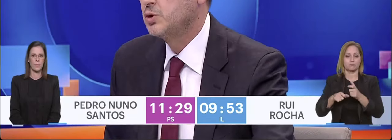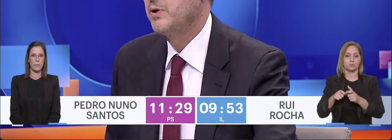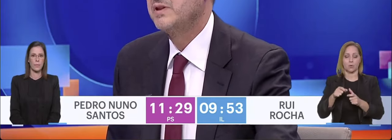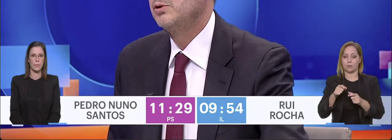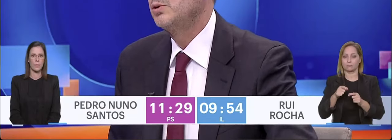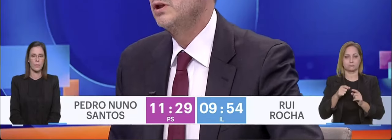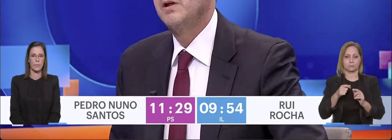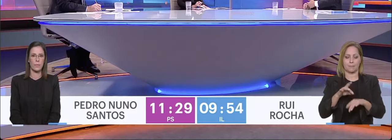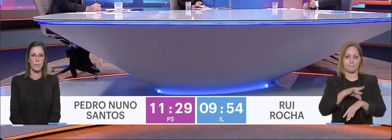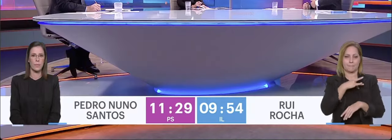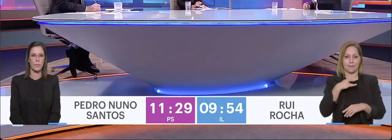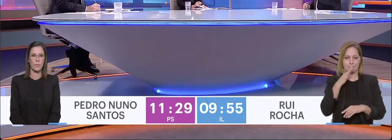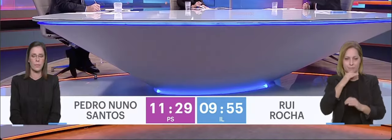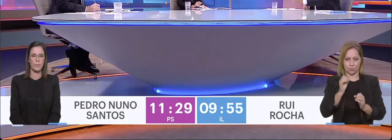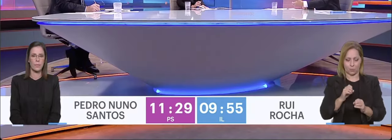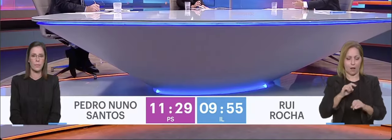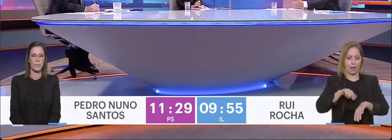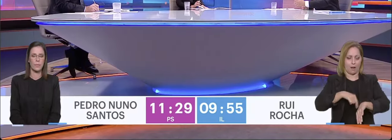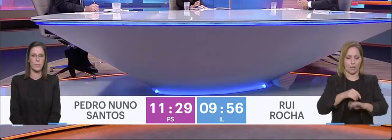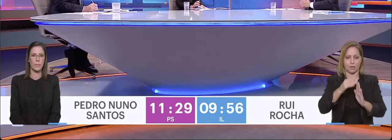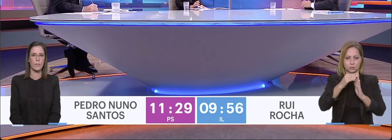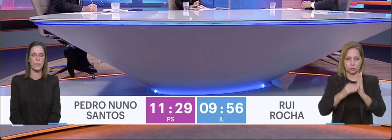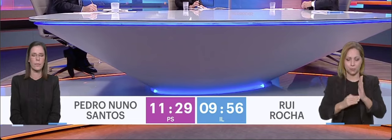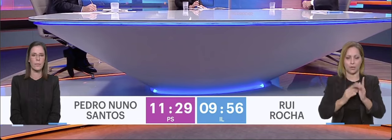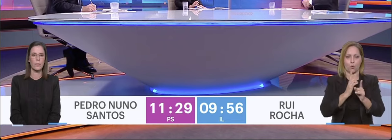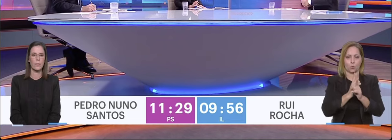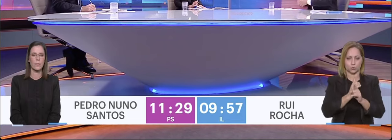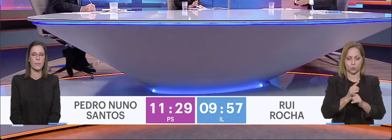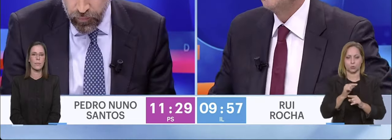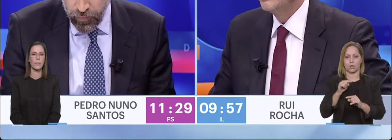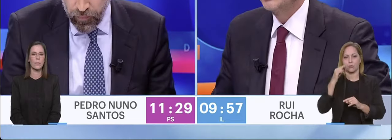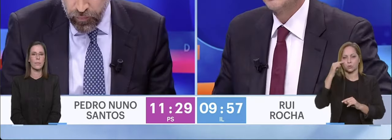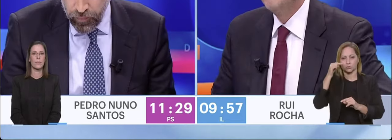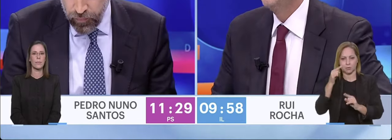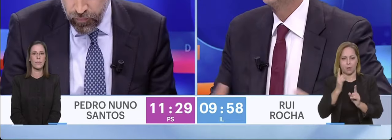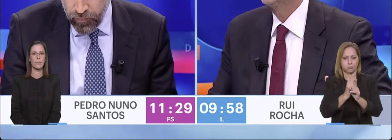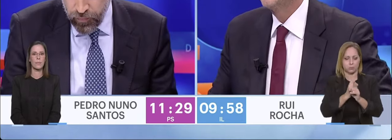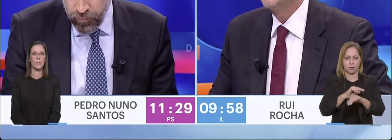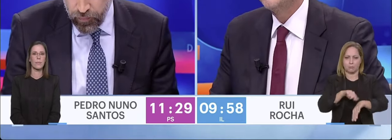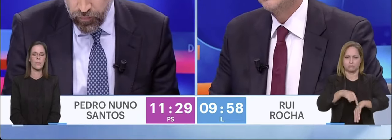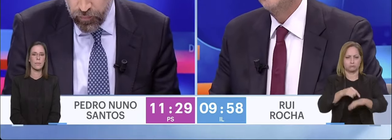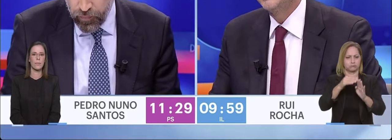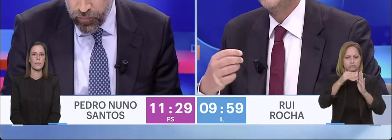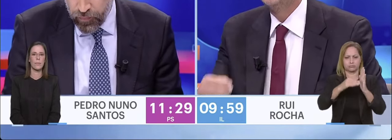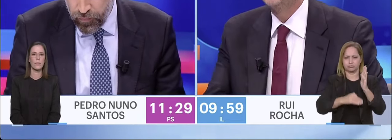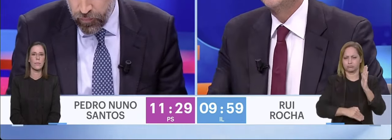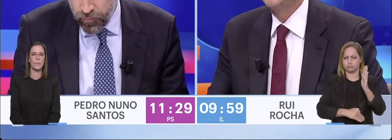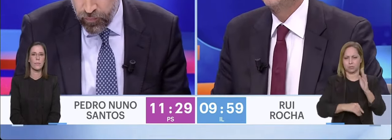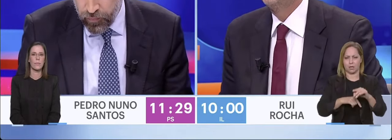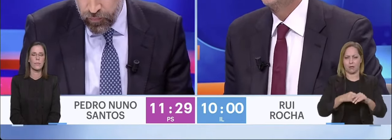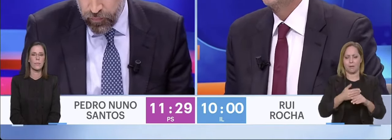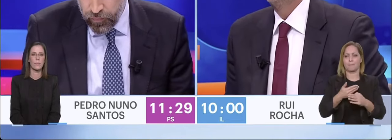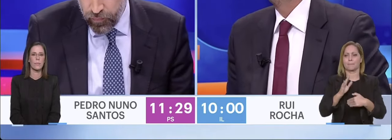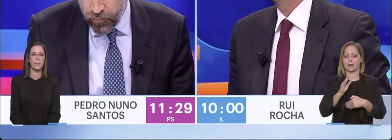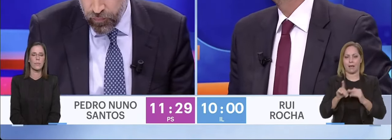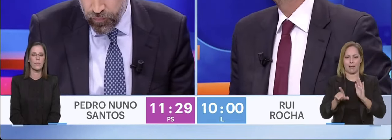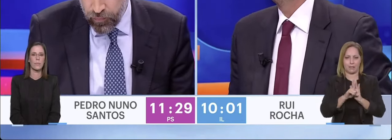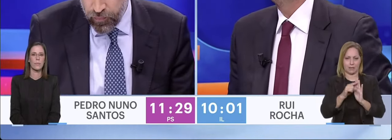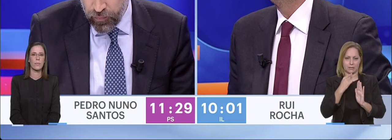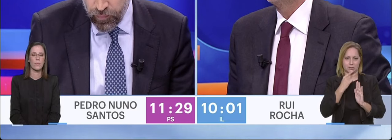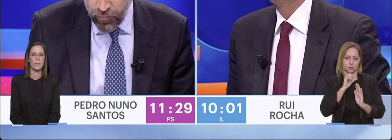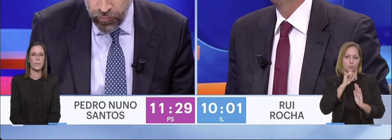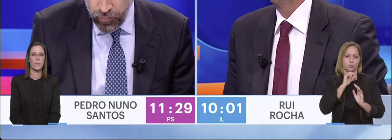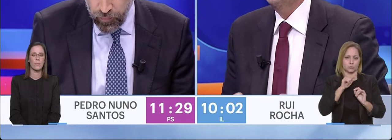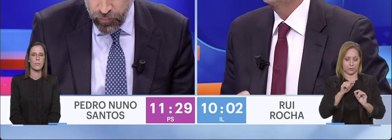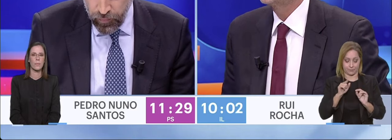espera 2 anos para uma cirurgia listas de espera para uma consulta de especialidade muito longas muitas para lá daqui que a lei diz que deve ser feito e portanto a